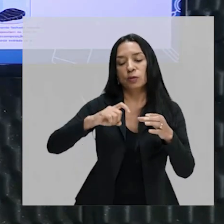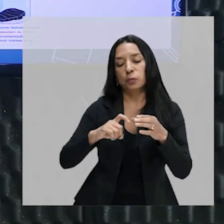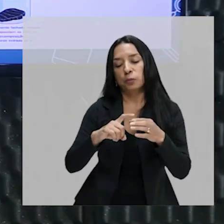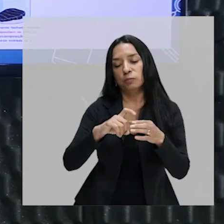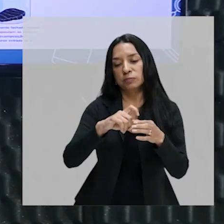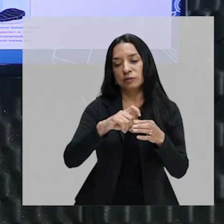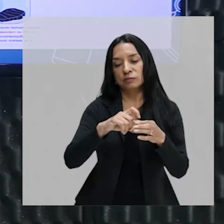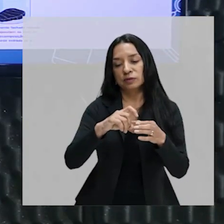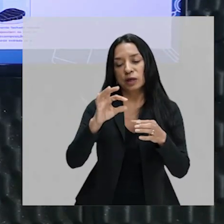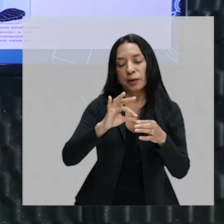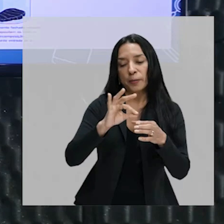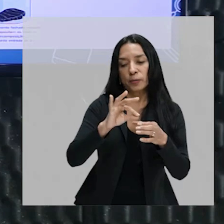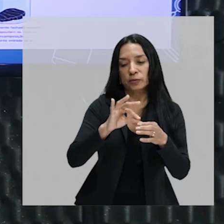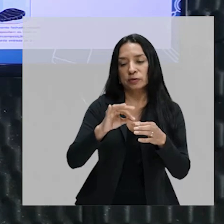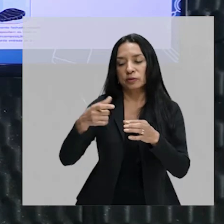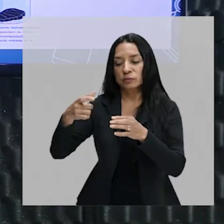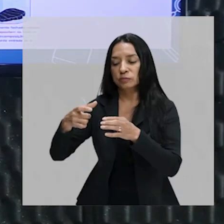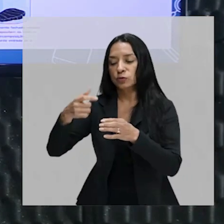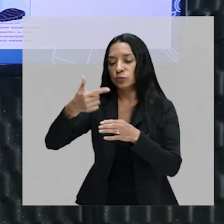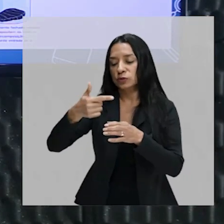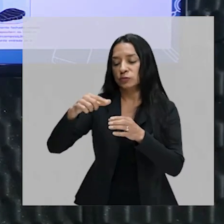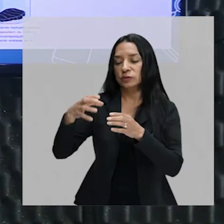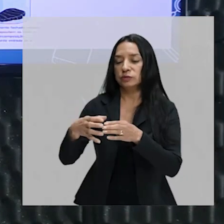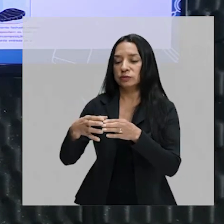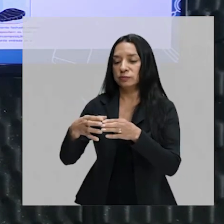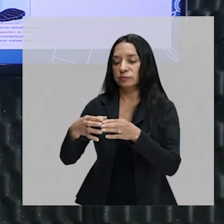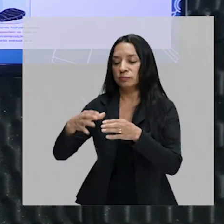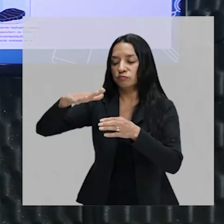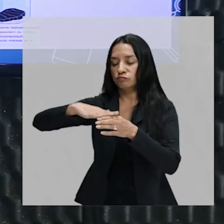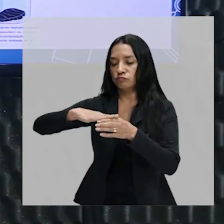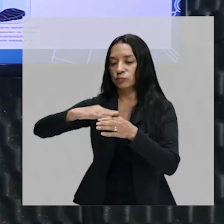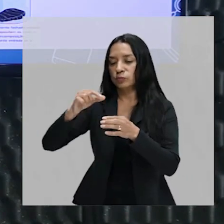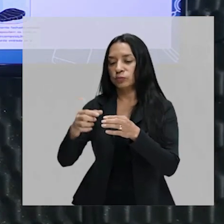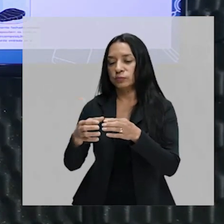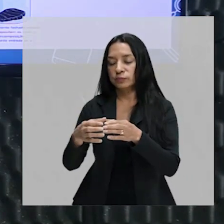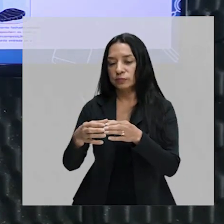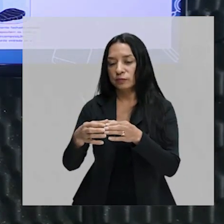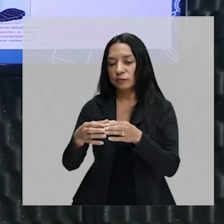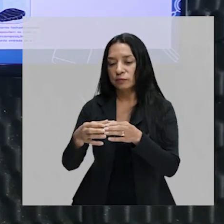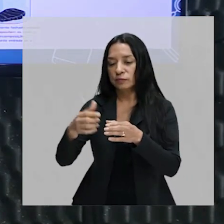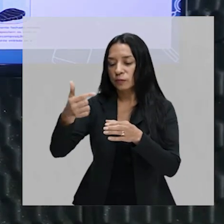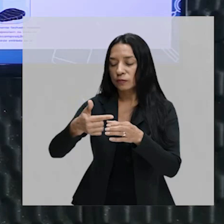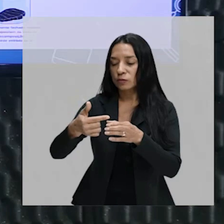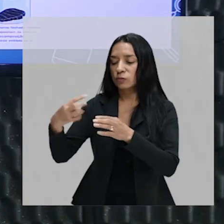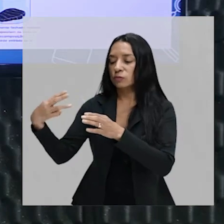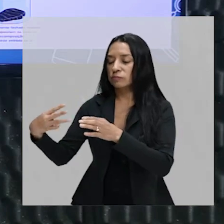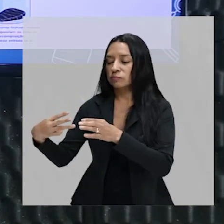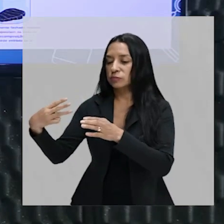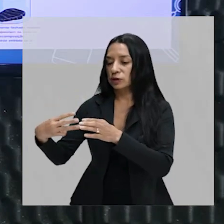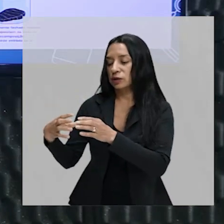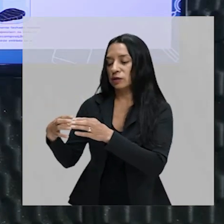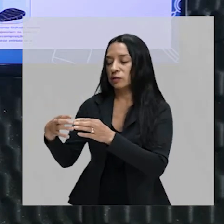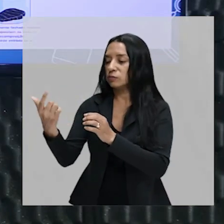larvas e Moscas nesse segundo experimento tá nesse segundo nesse terceiro não